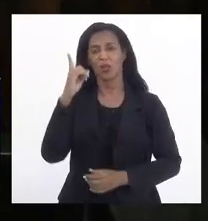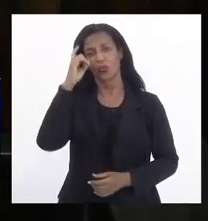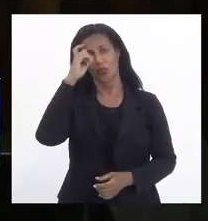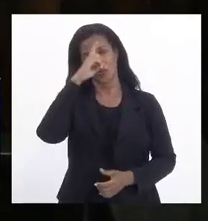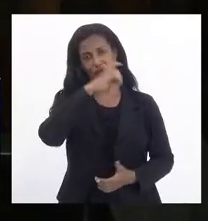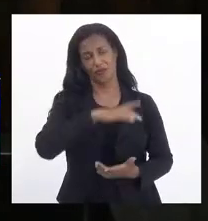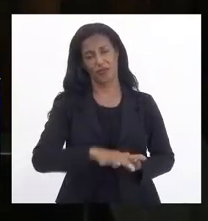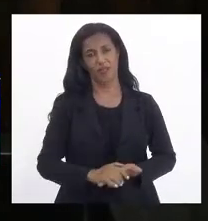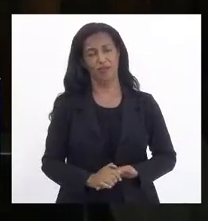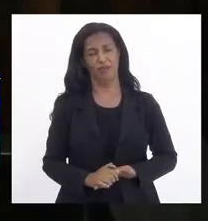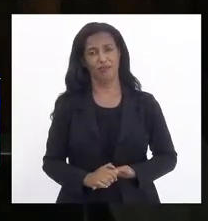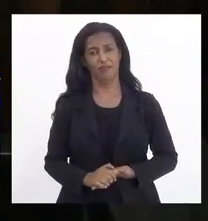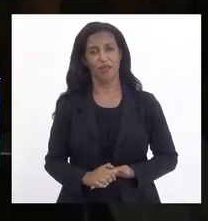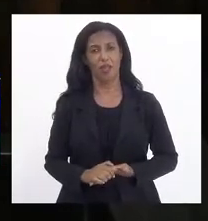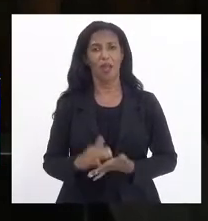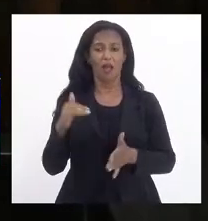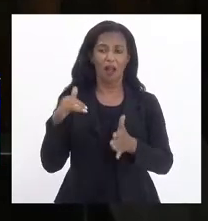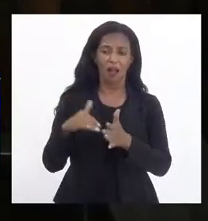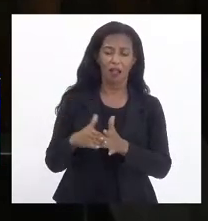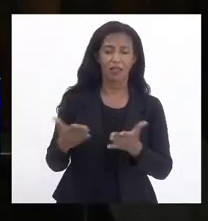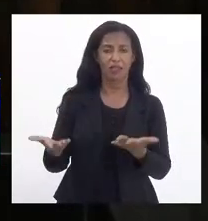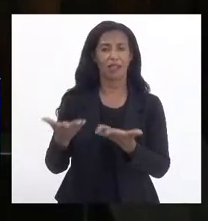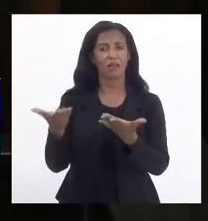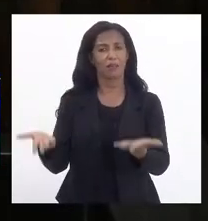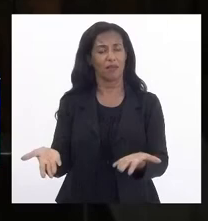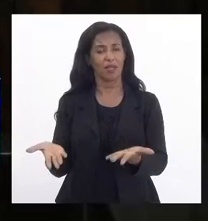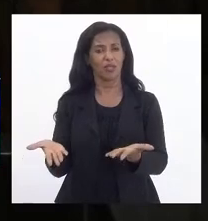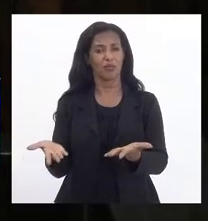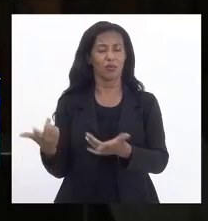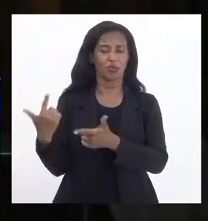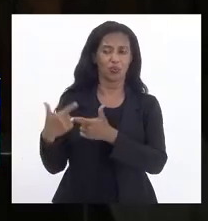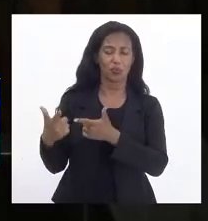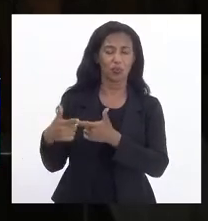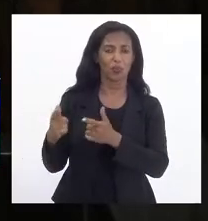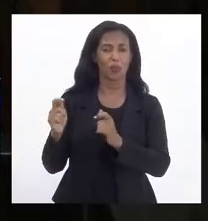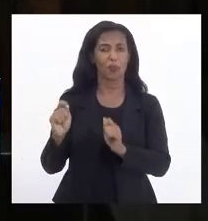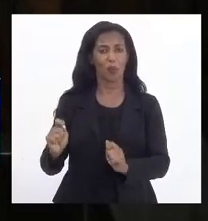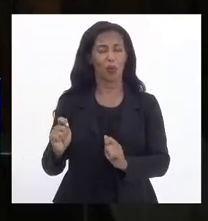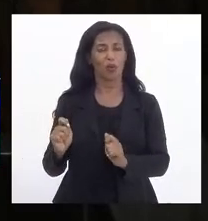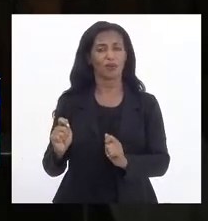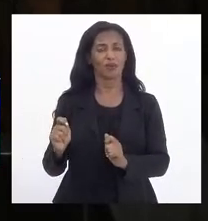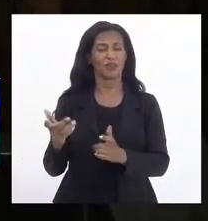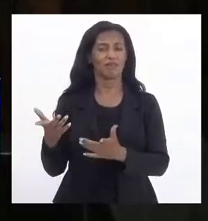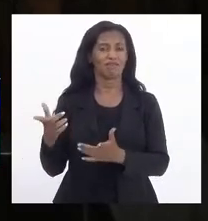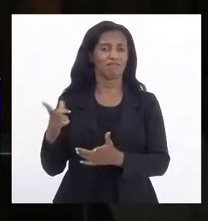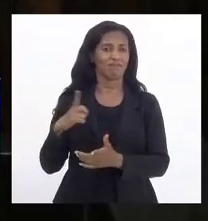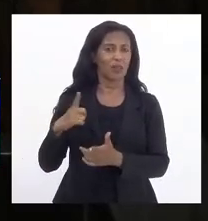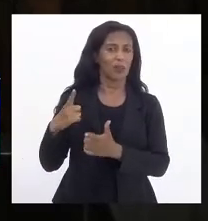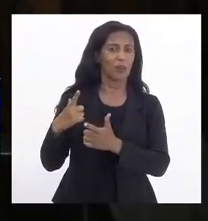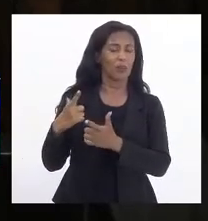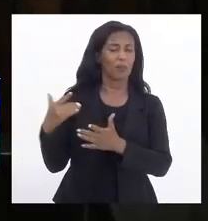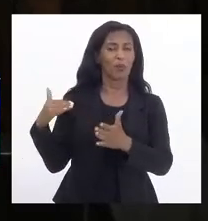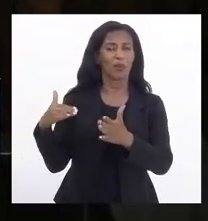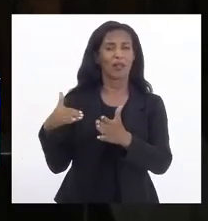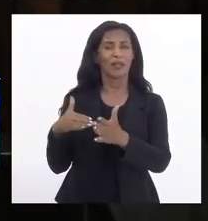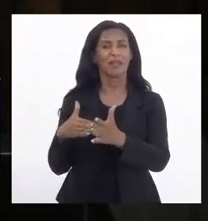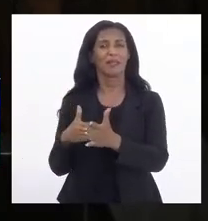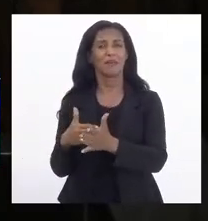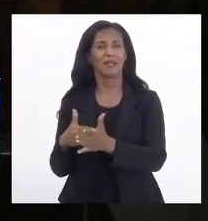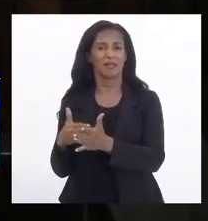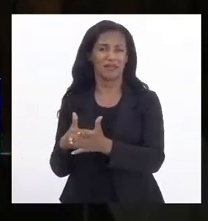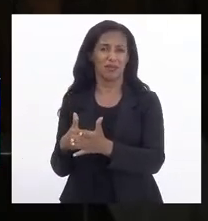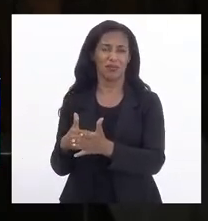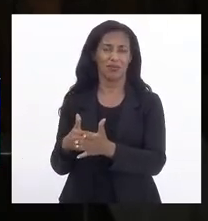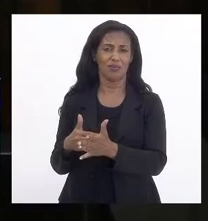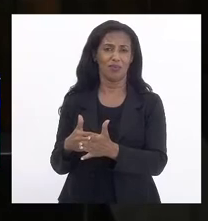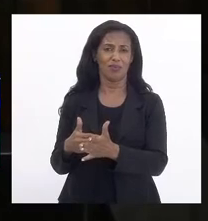né, imaginar que até mesmo esse status que ela tem possa vir a ser ameaçado pelas limitações que ela tem